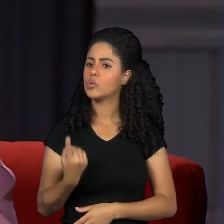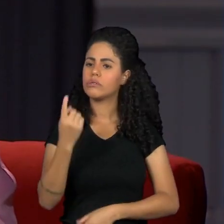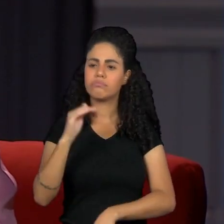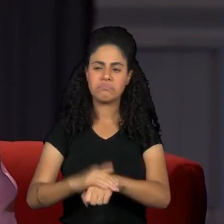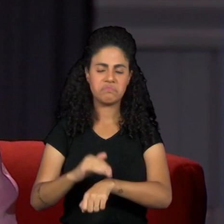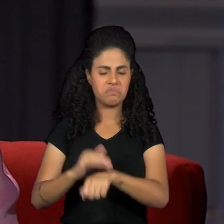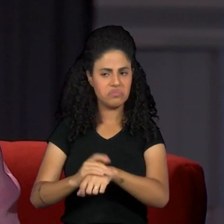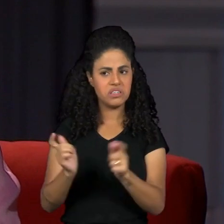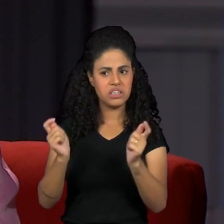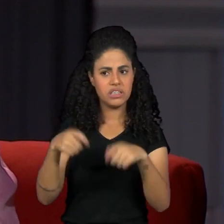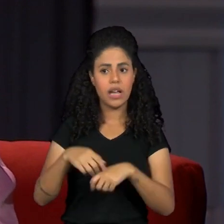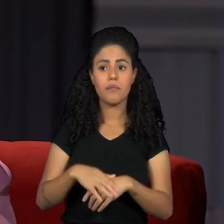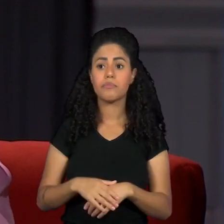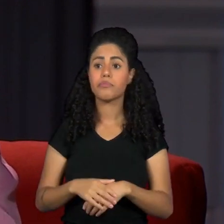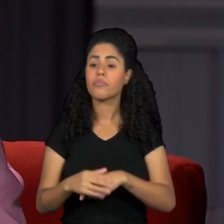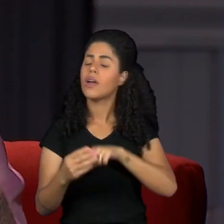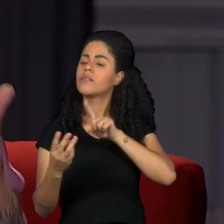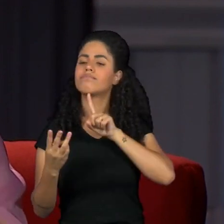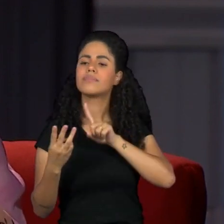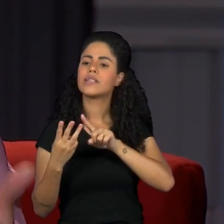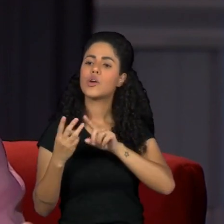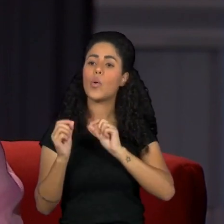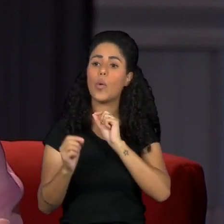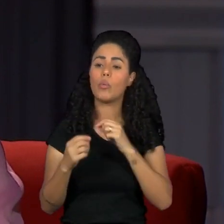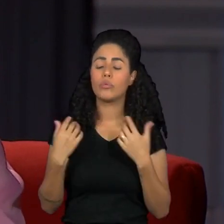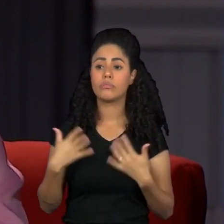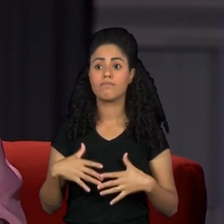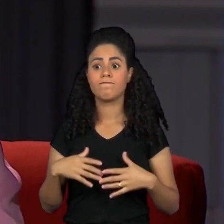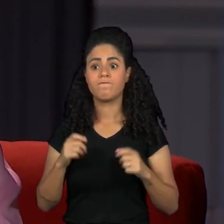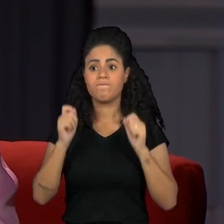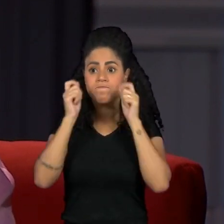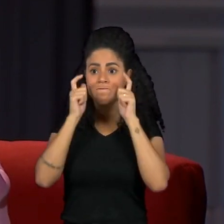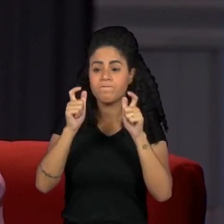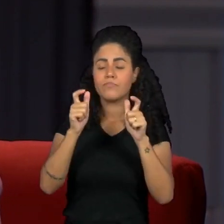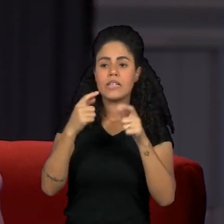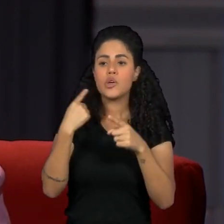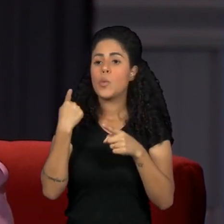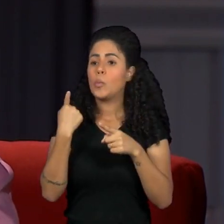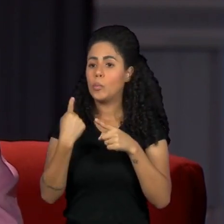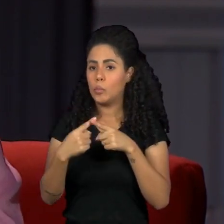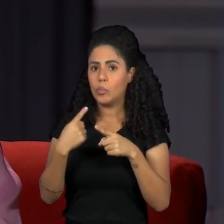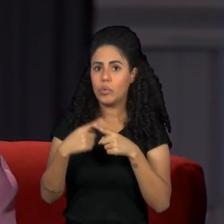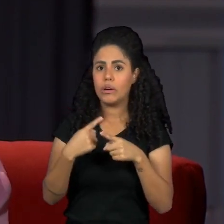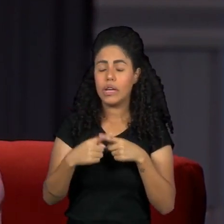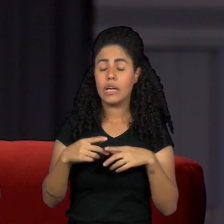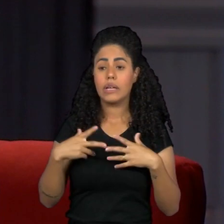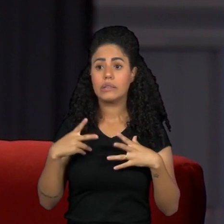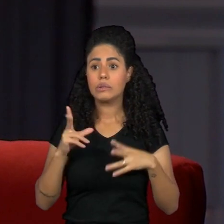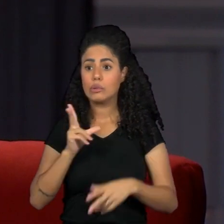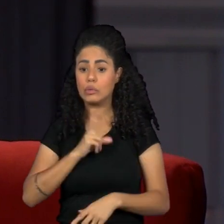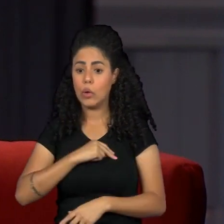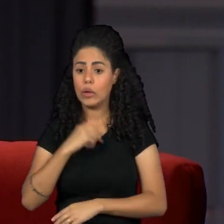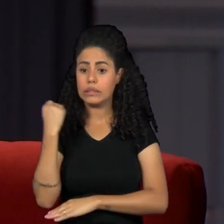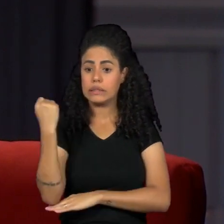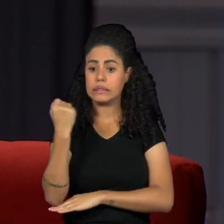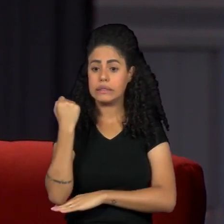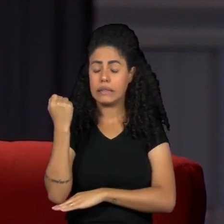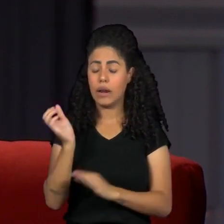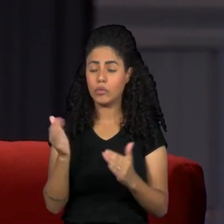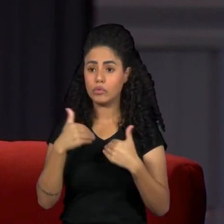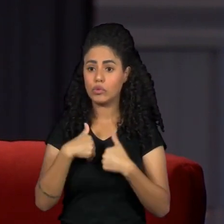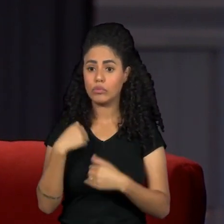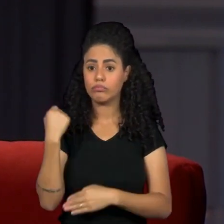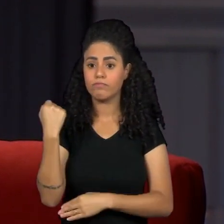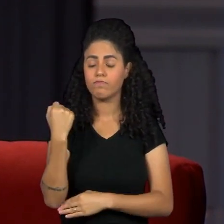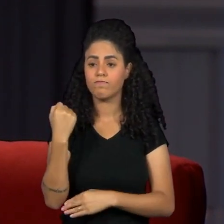de suporte costuma assustar mais pela carga que ele leva, né? Autismo severo. Normalmente